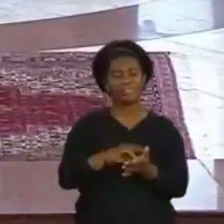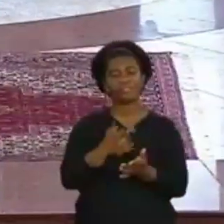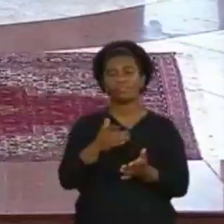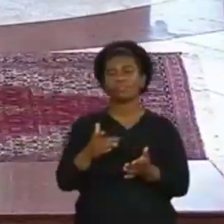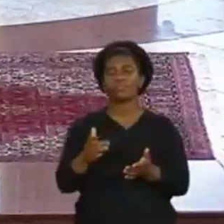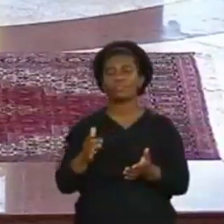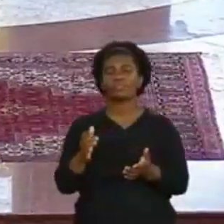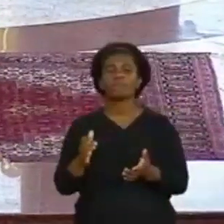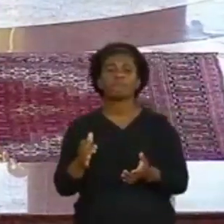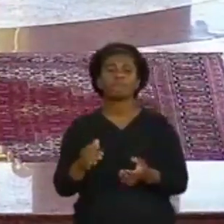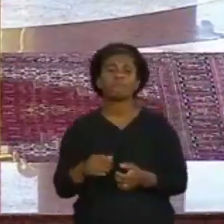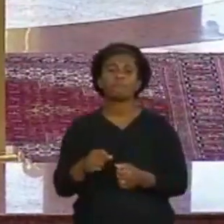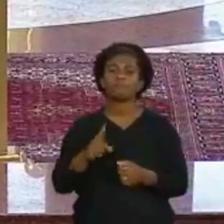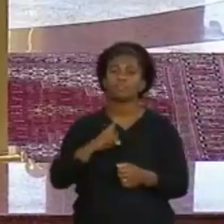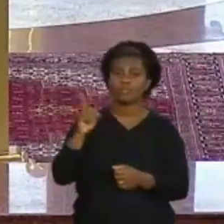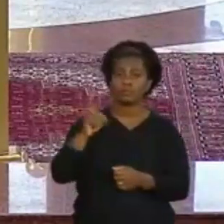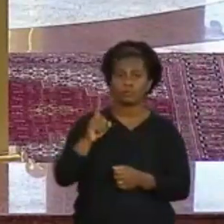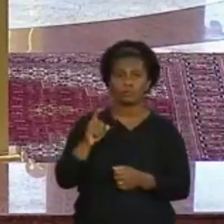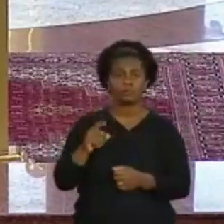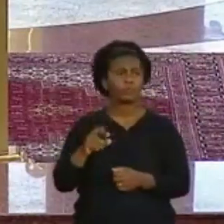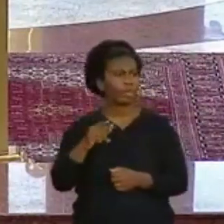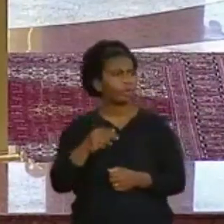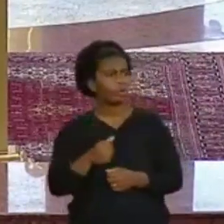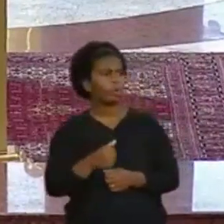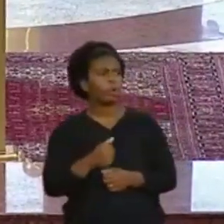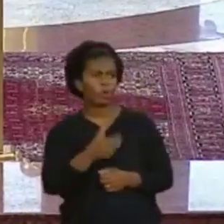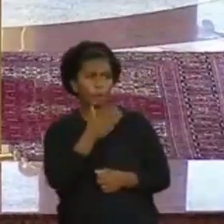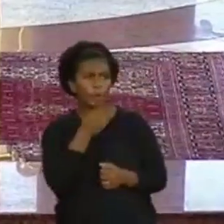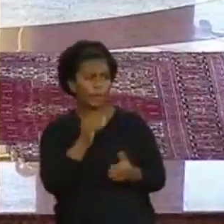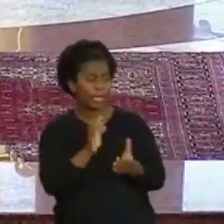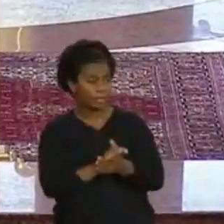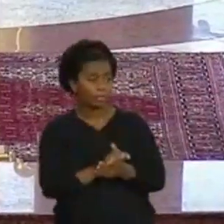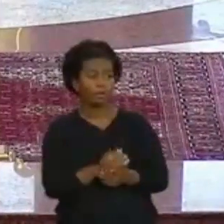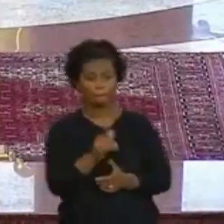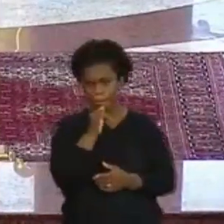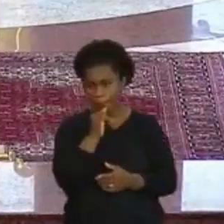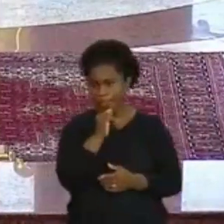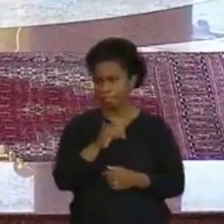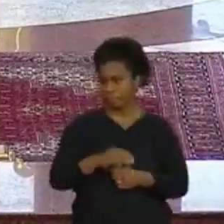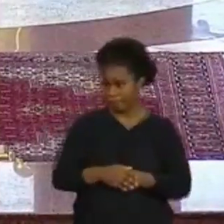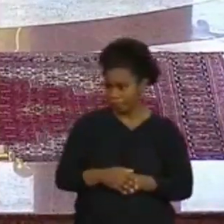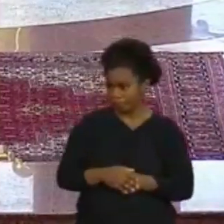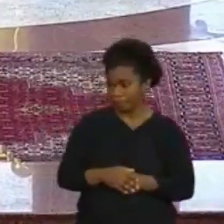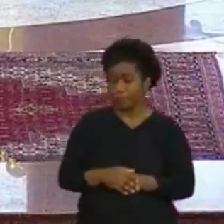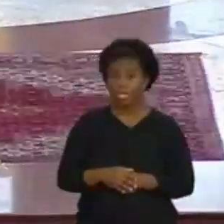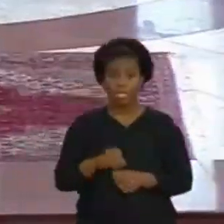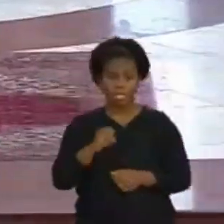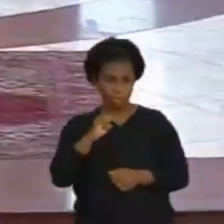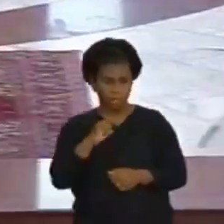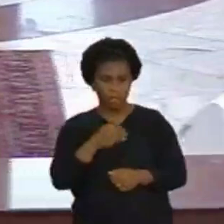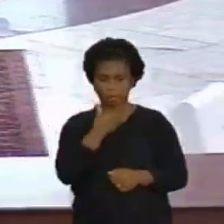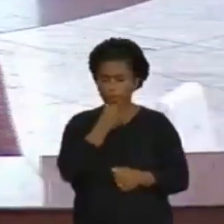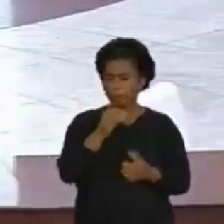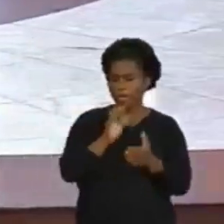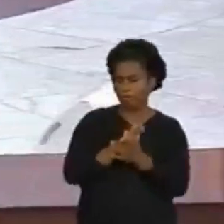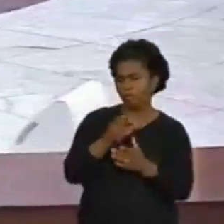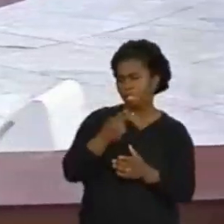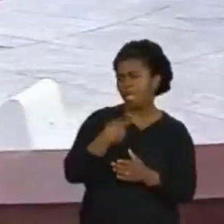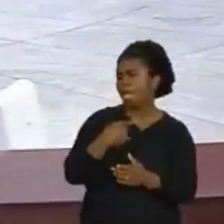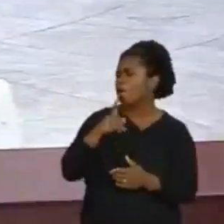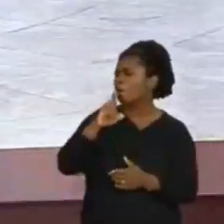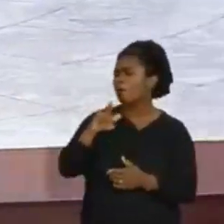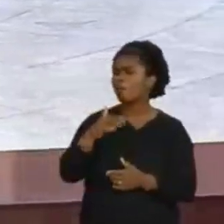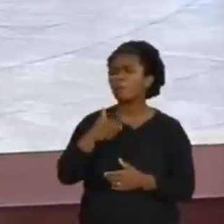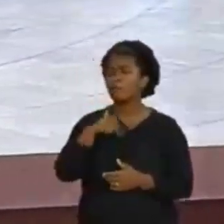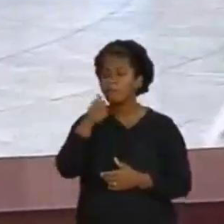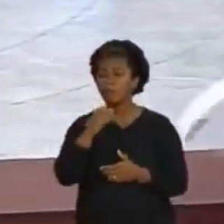com a mão. Se seu marido fala que te ama e te trai, você acredita nele? Vamos dizer que o pai chega para o filho e fala, eu amo meu